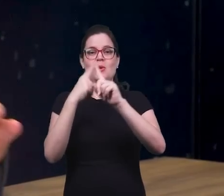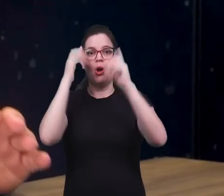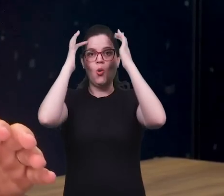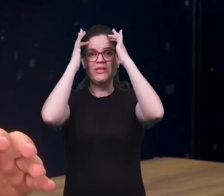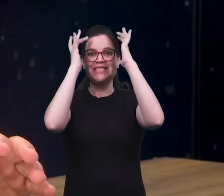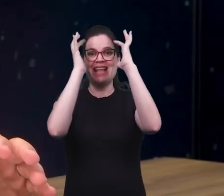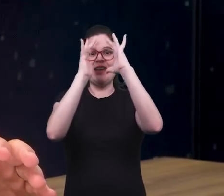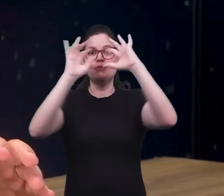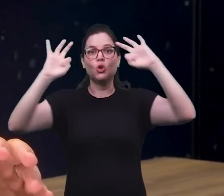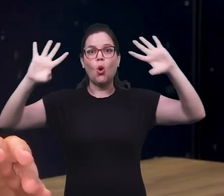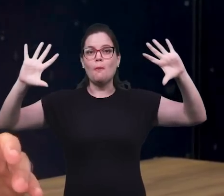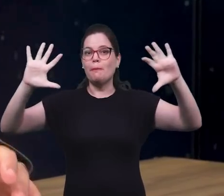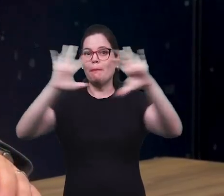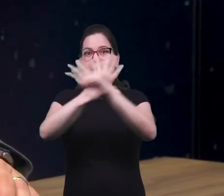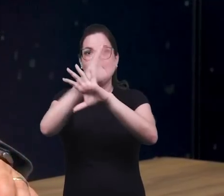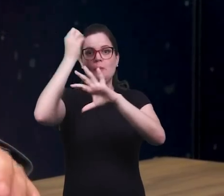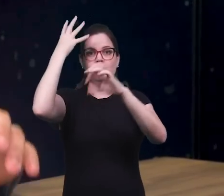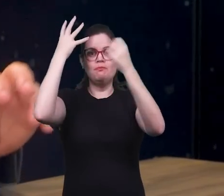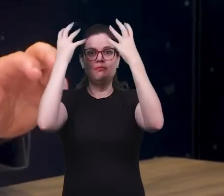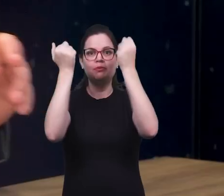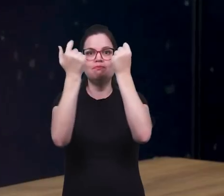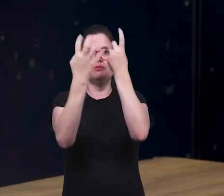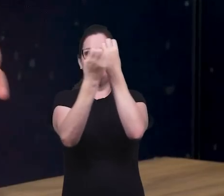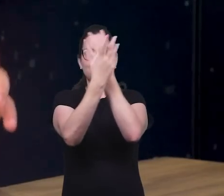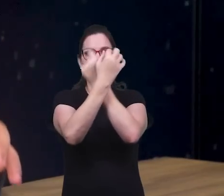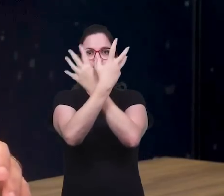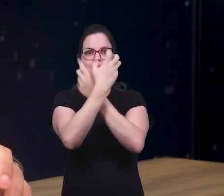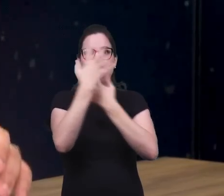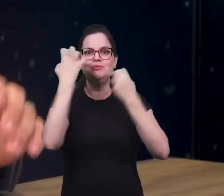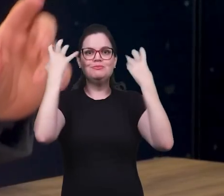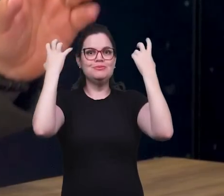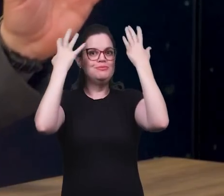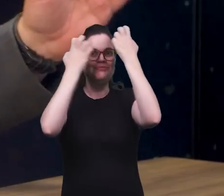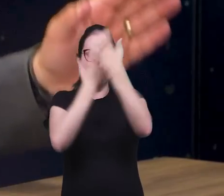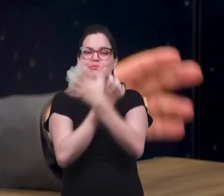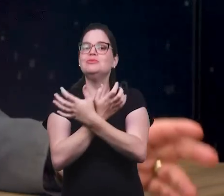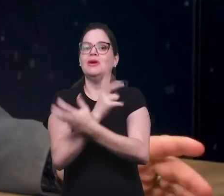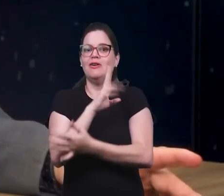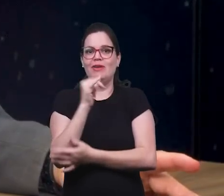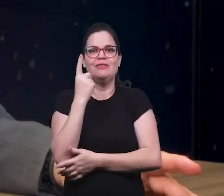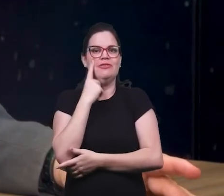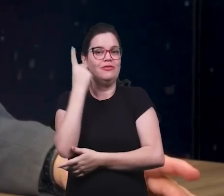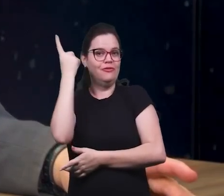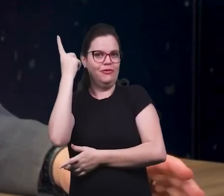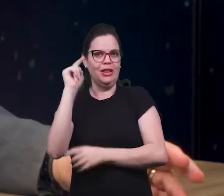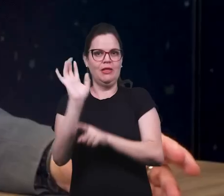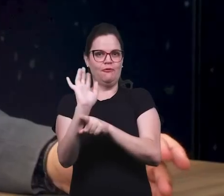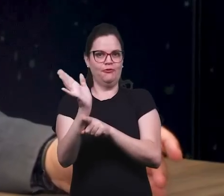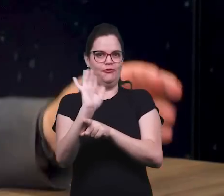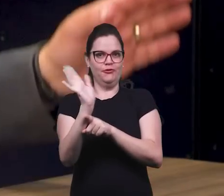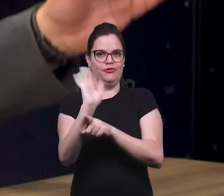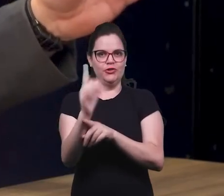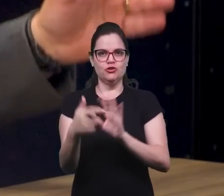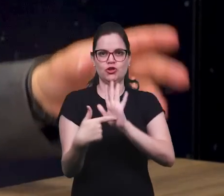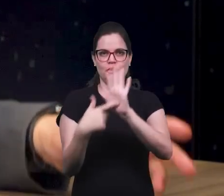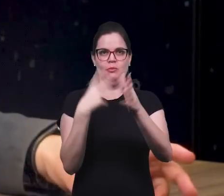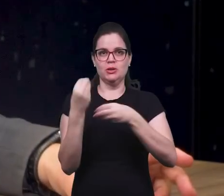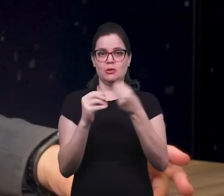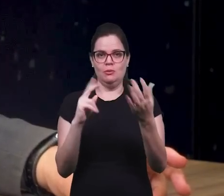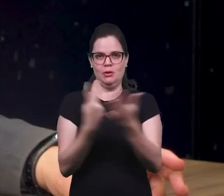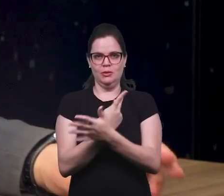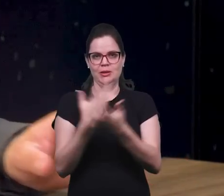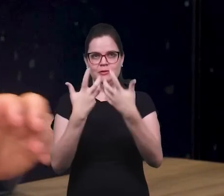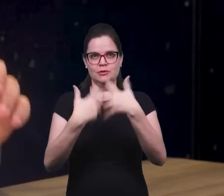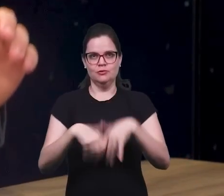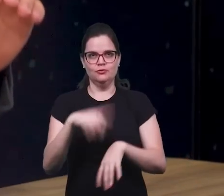Quase que na sua totalidade, né? O cérebro vai ser usado em várias partes ao mesmo tempo. E aí nós temos um vídeo que mostra isso em tempo real, que